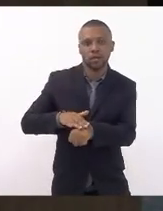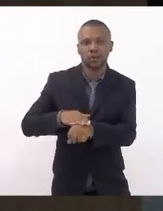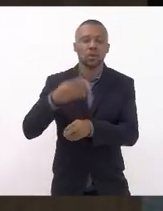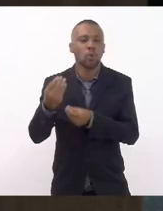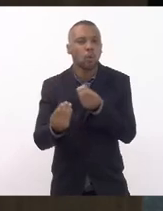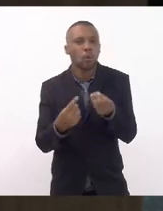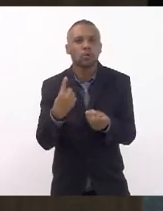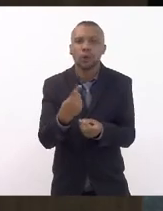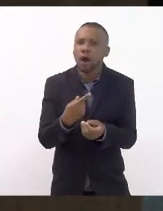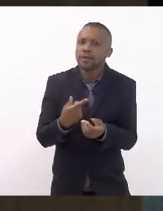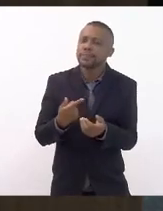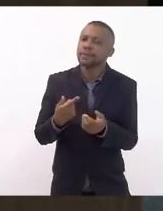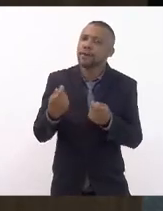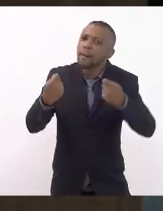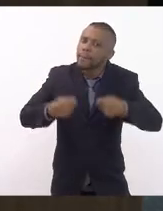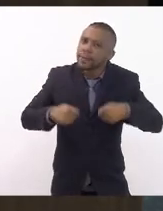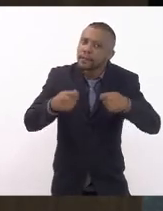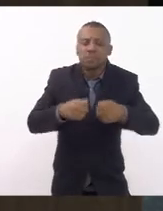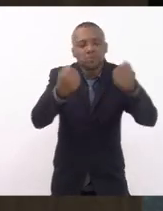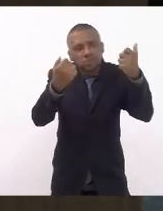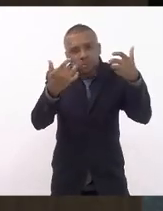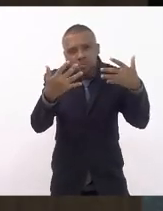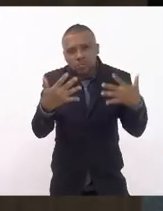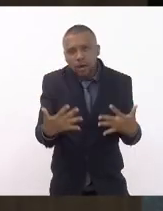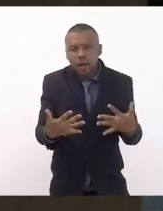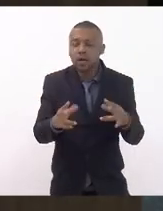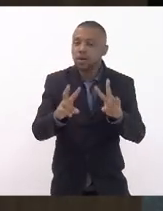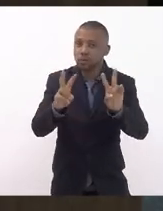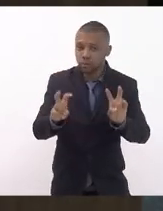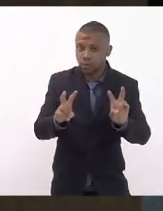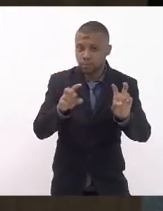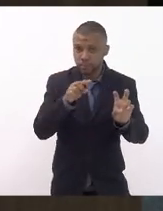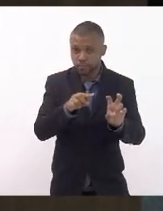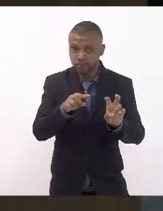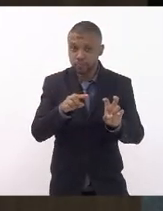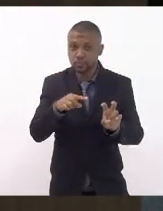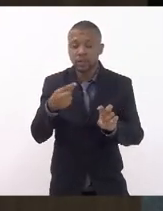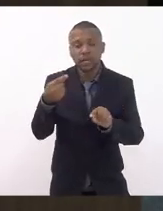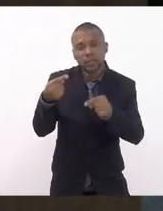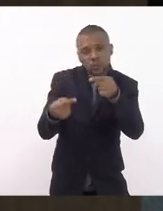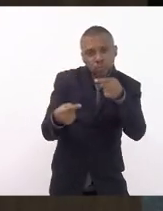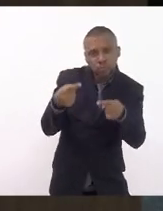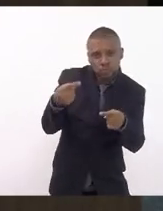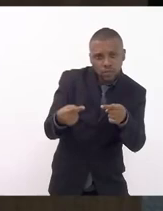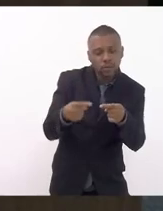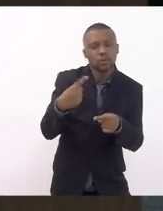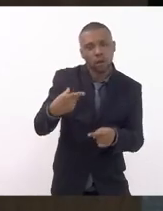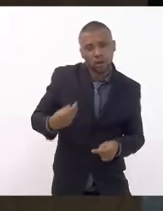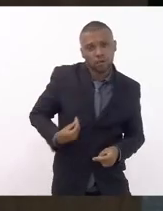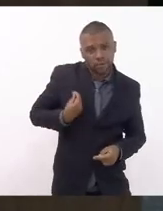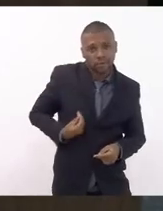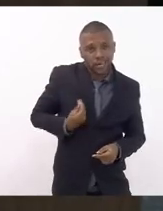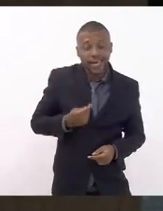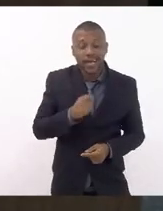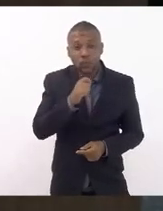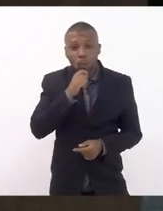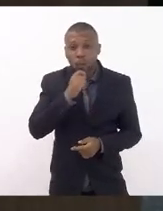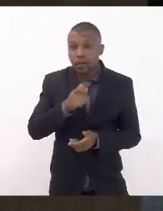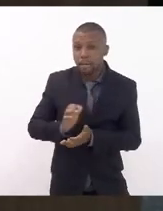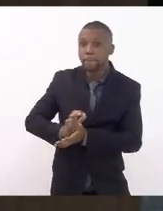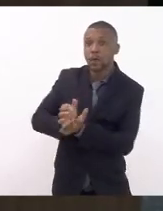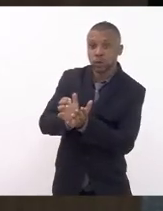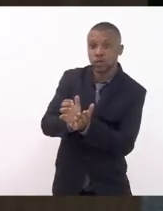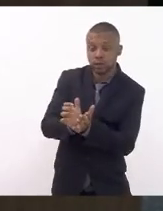nós devemos falar sobre epilepsia para que possamos viver sem preconceito, como diz os